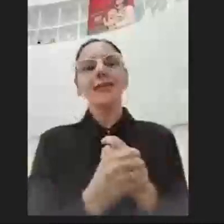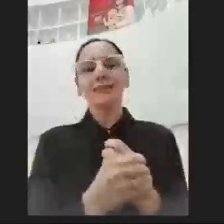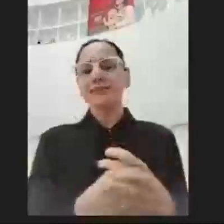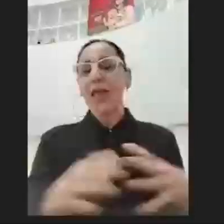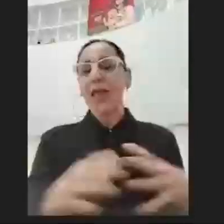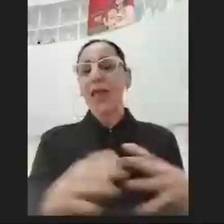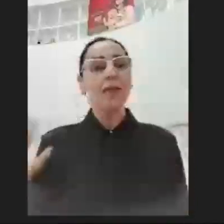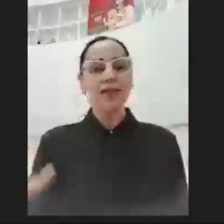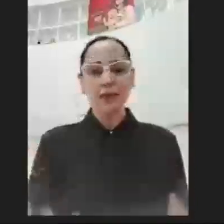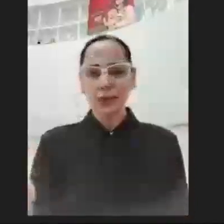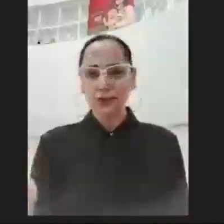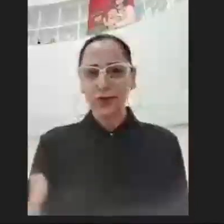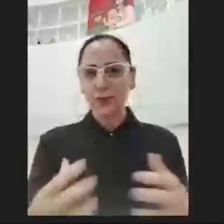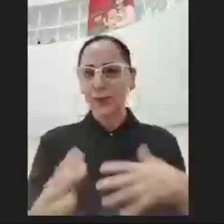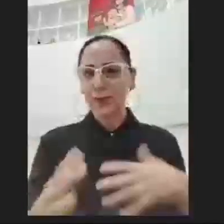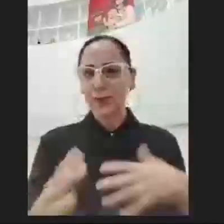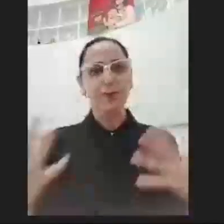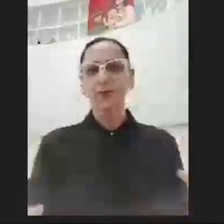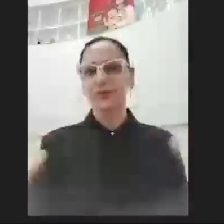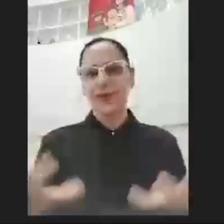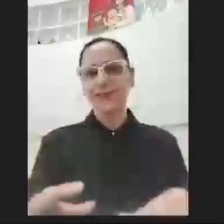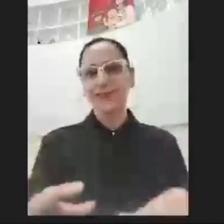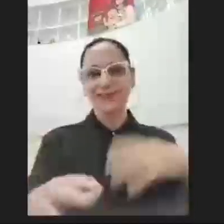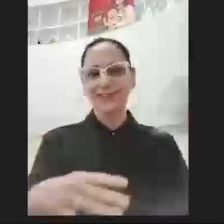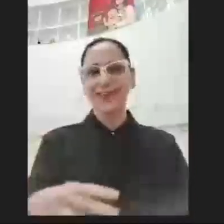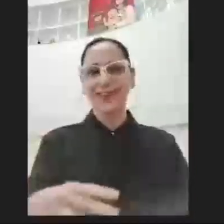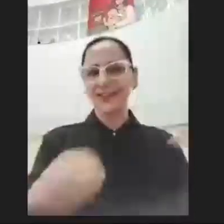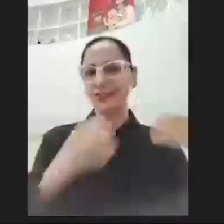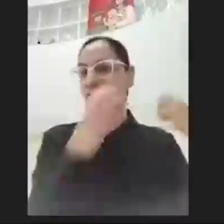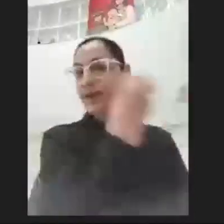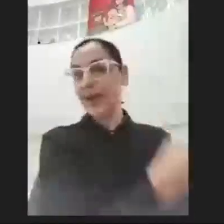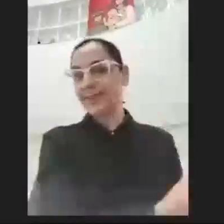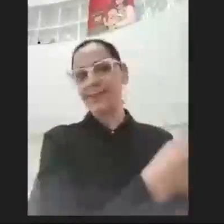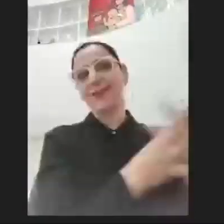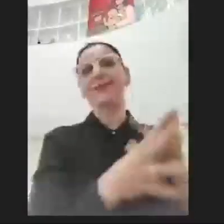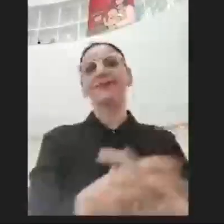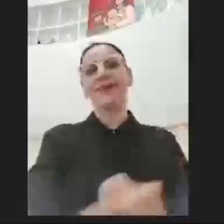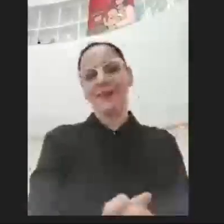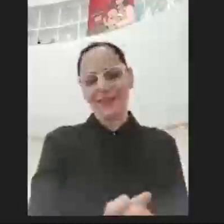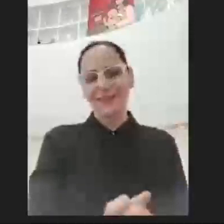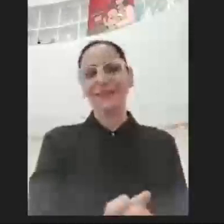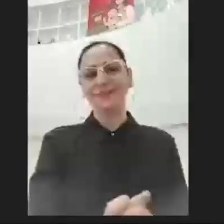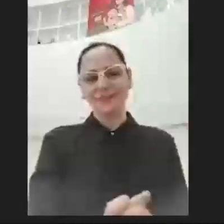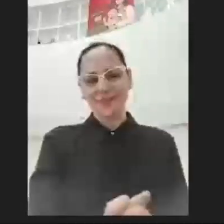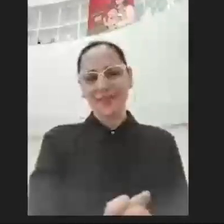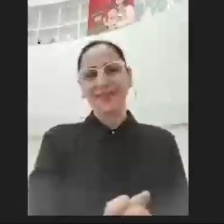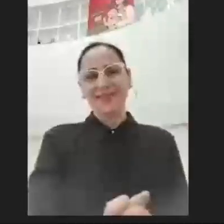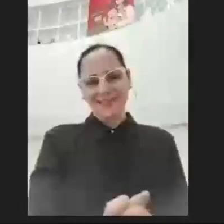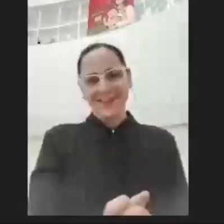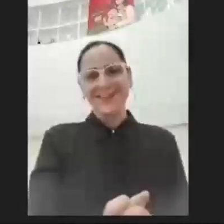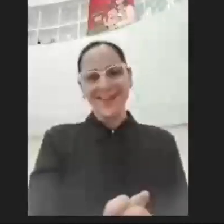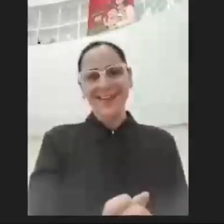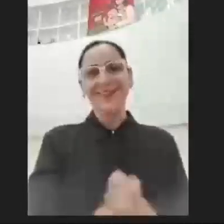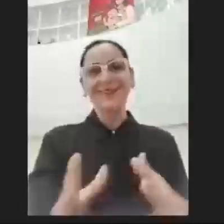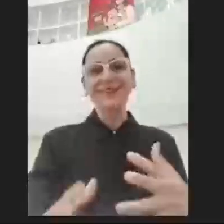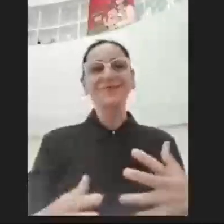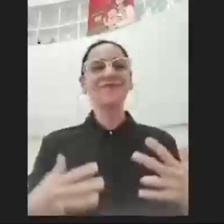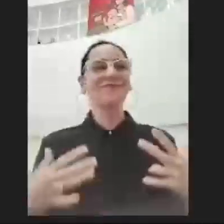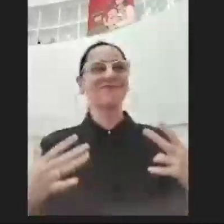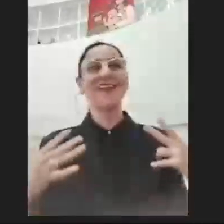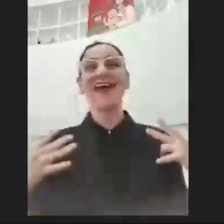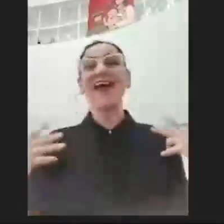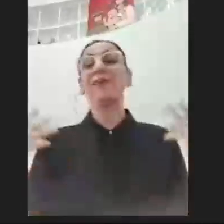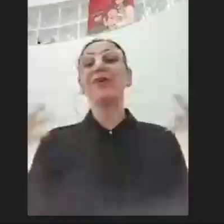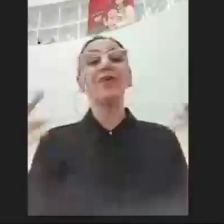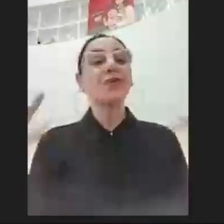ambiente. Ele é bom para a ecologia, porque são menos latas de leite jogada no meio ambiente. Né?